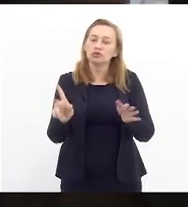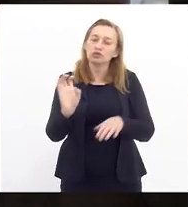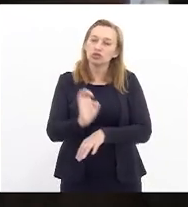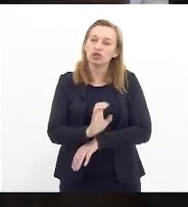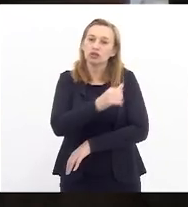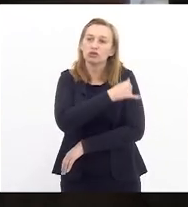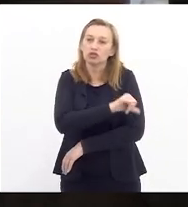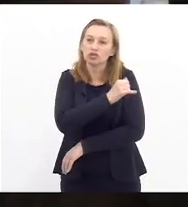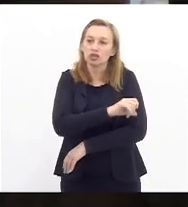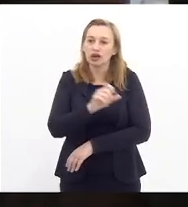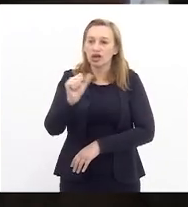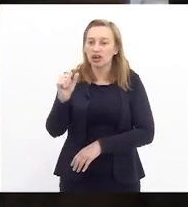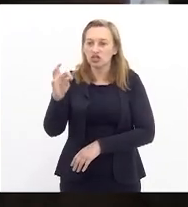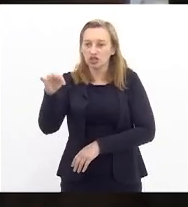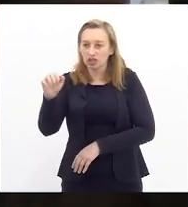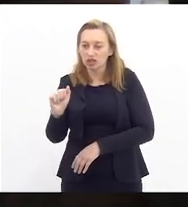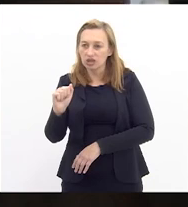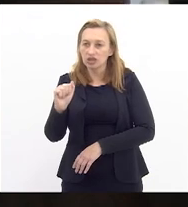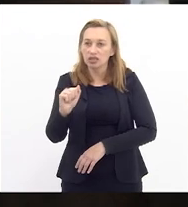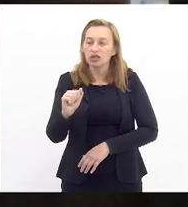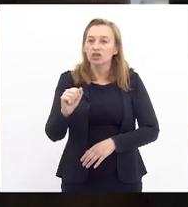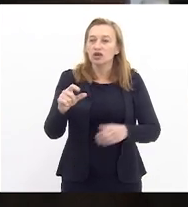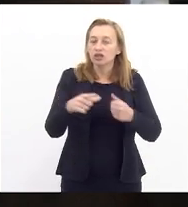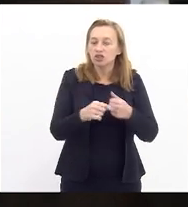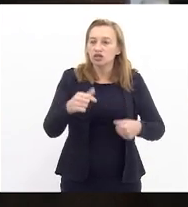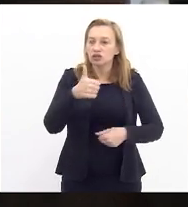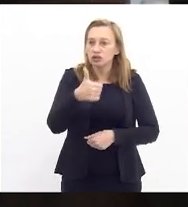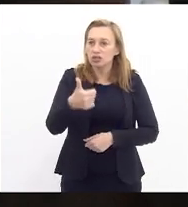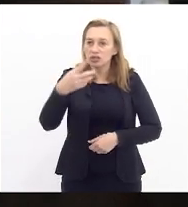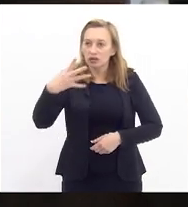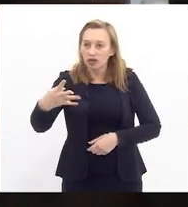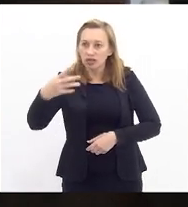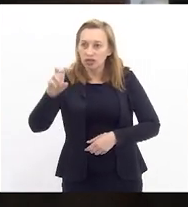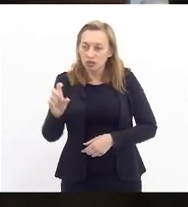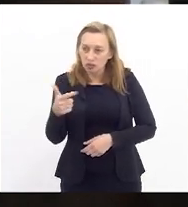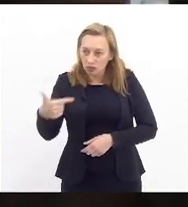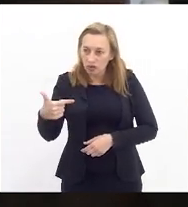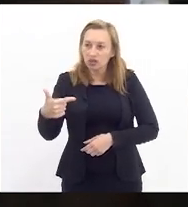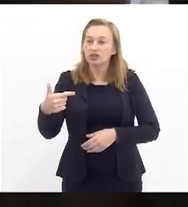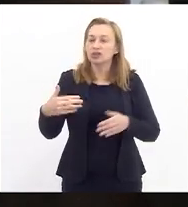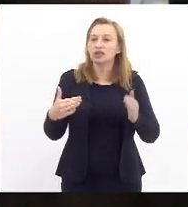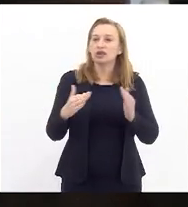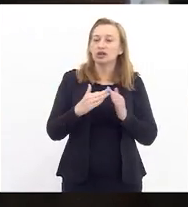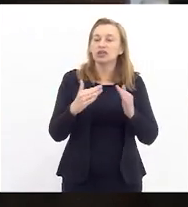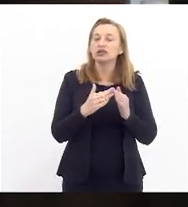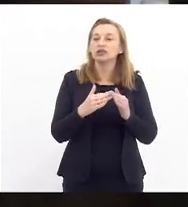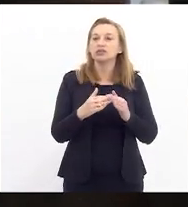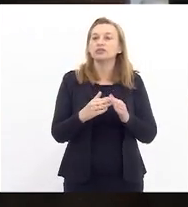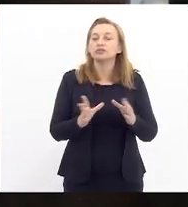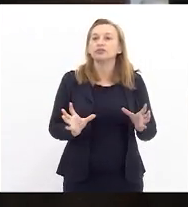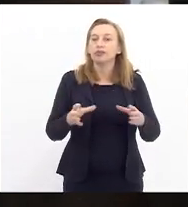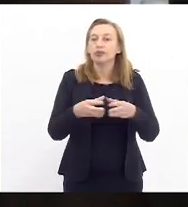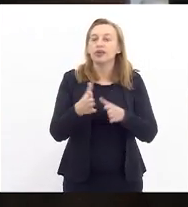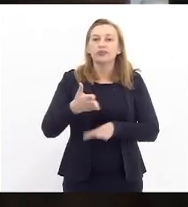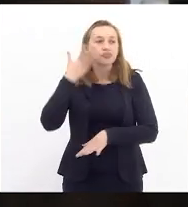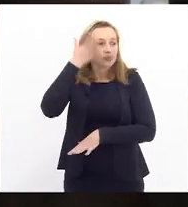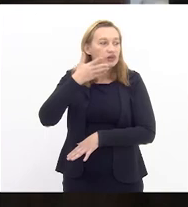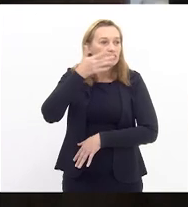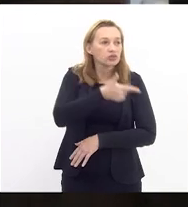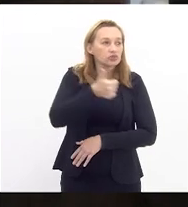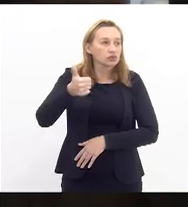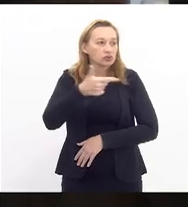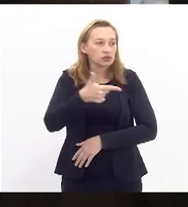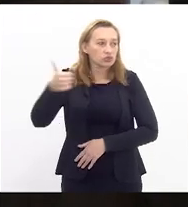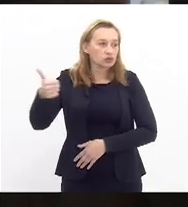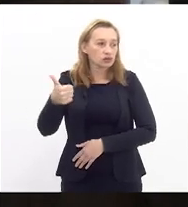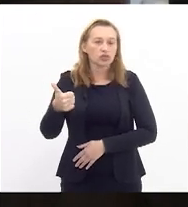Agenersa, assim como previsto no artigo 242 do Regimento Interno dessa Casa, foi encaminhada essa comissão a mensagem 12/2021,